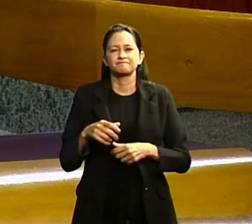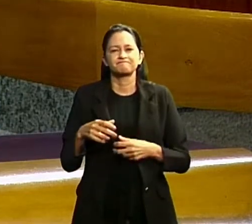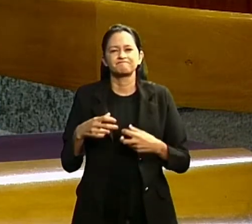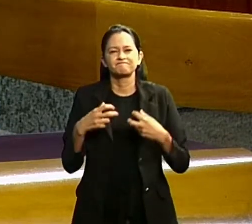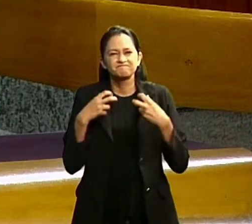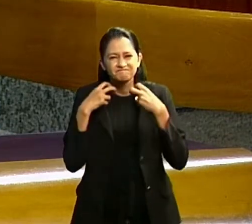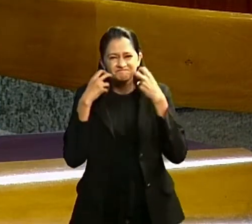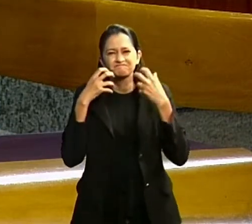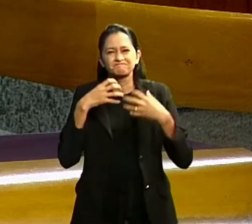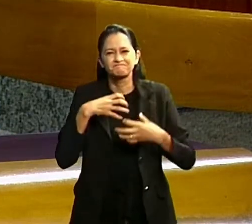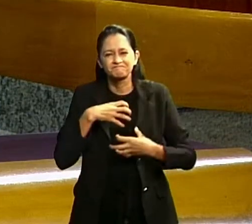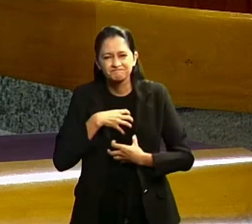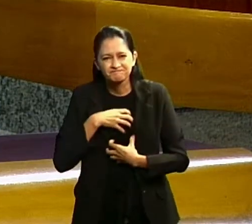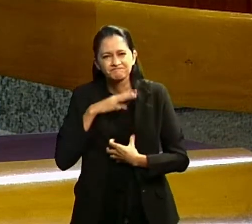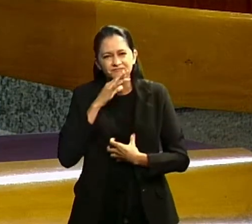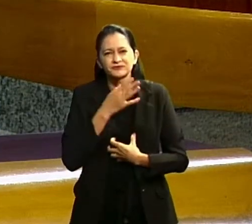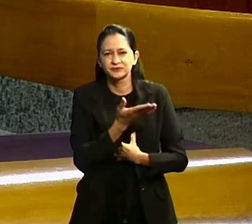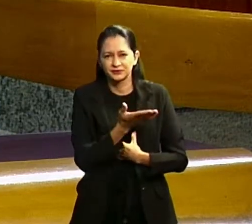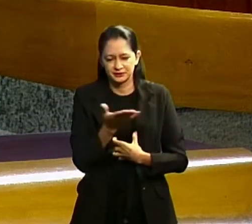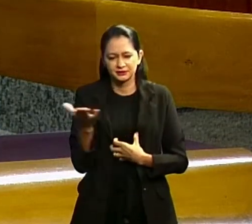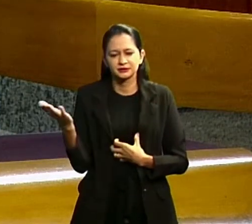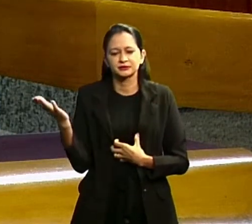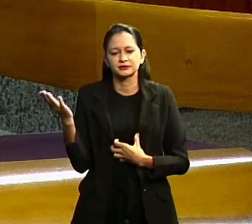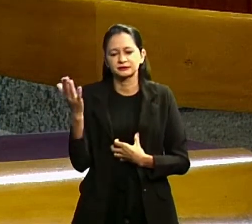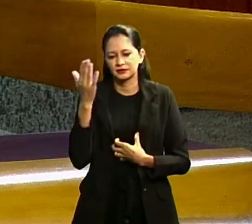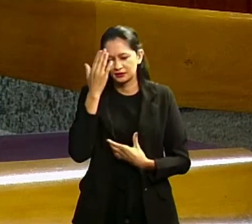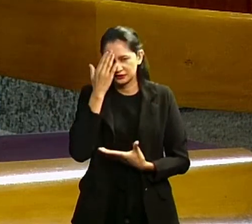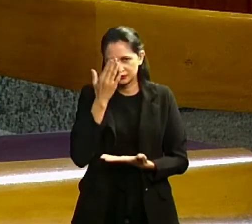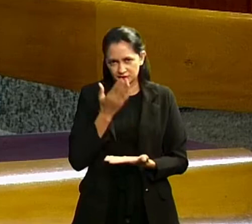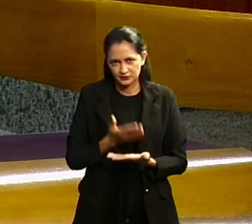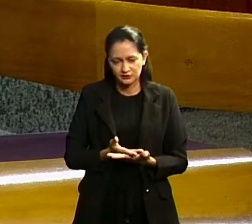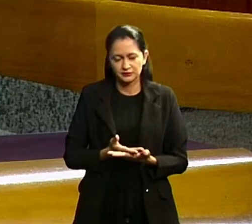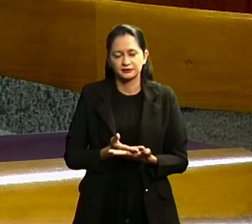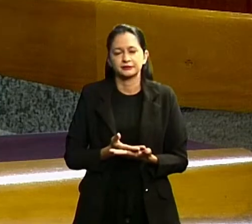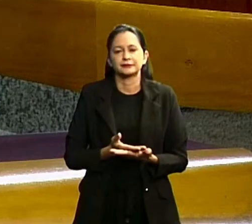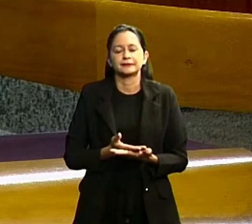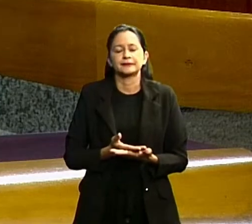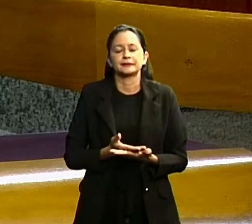que eu vivi, que todos vocês, acredito que